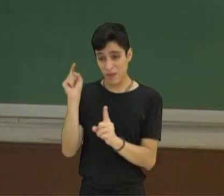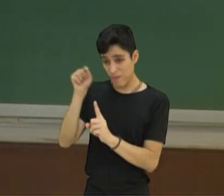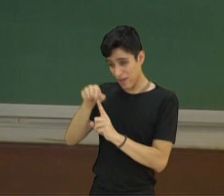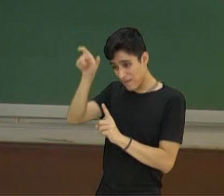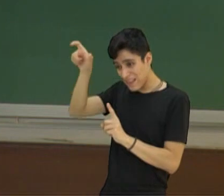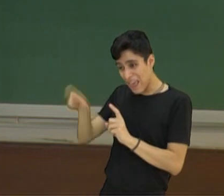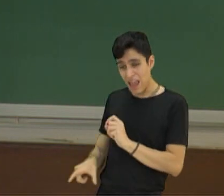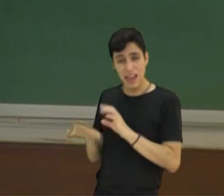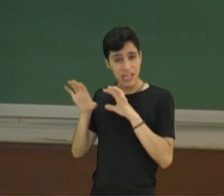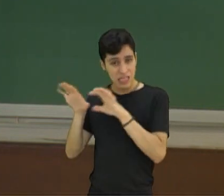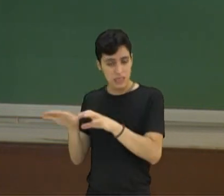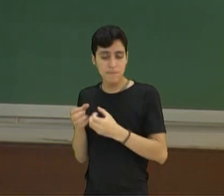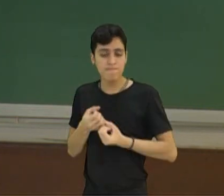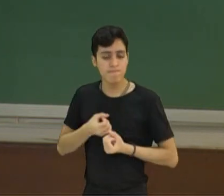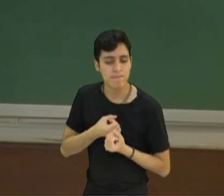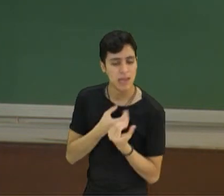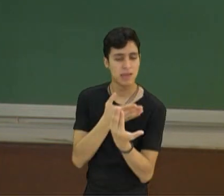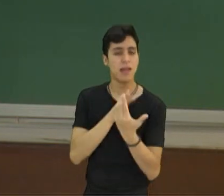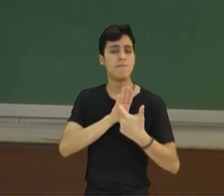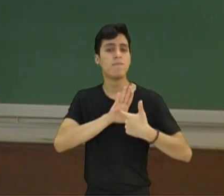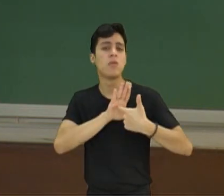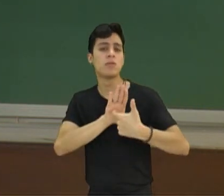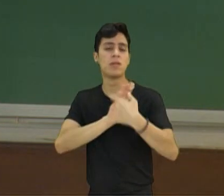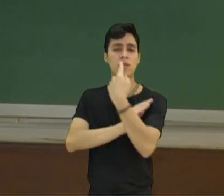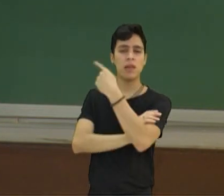né? Expressar-se, mostrar o que ele pensa.